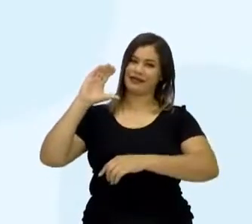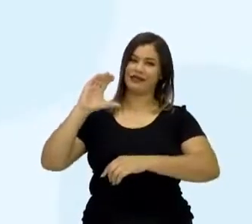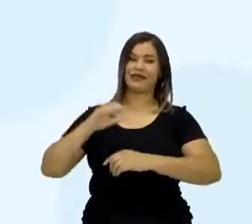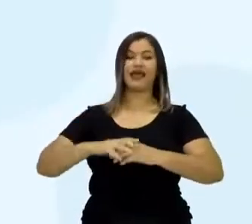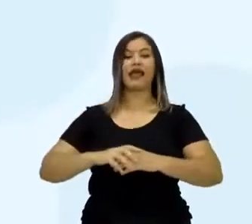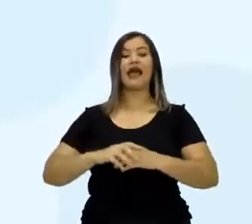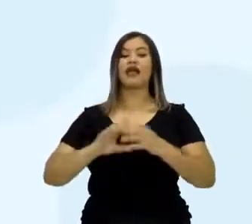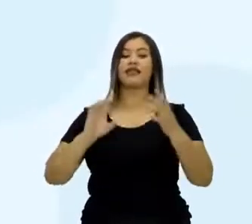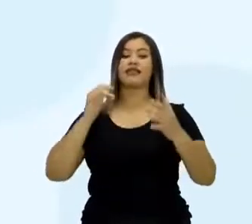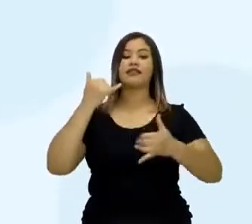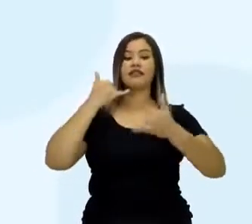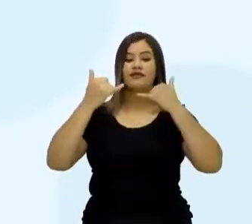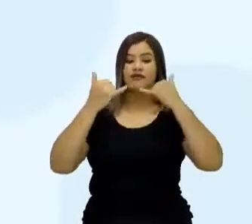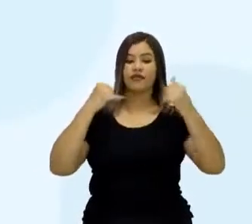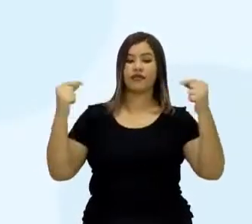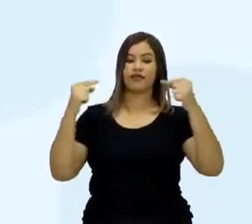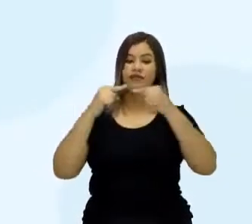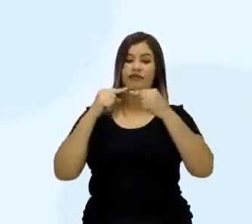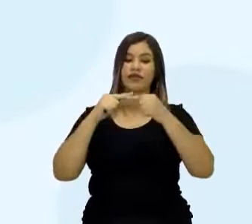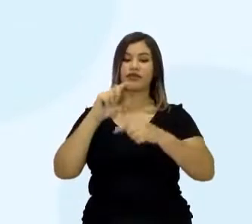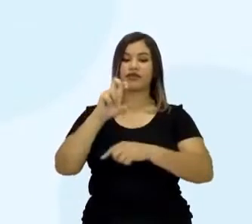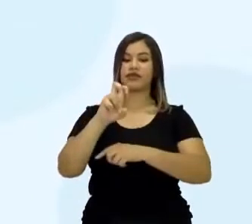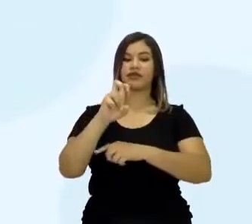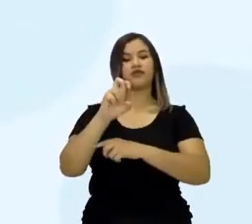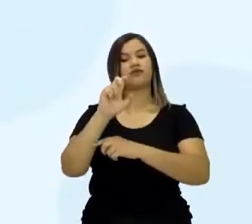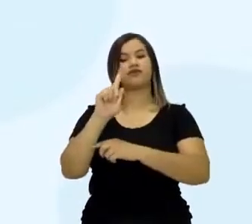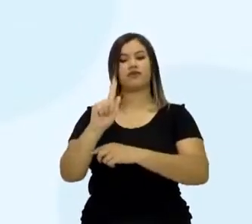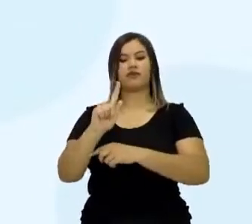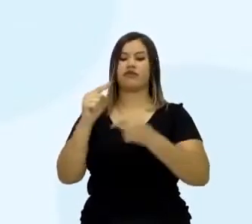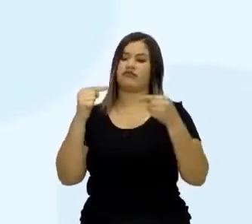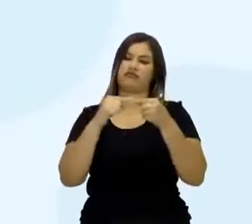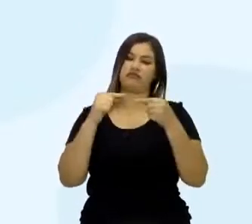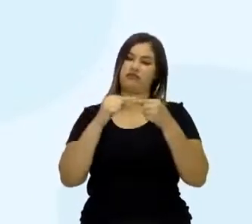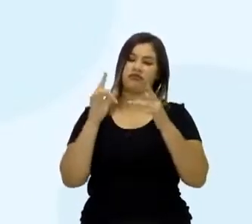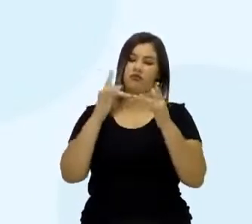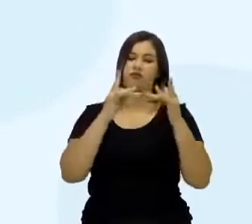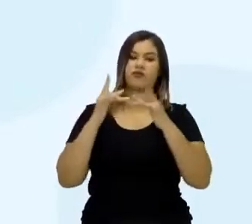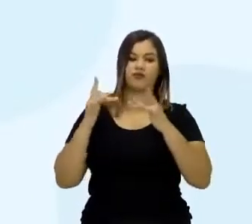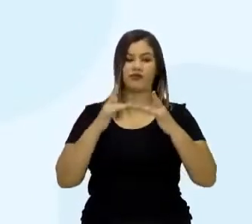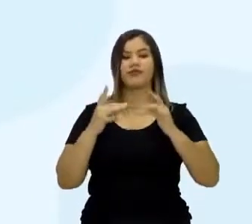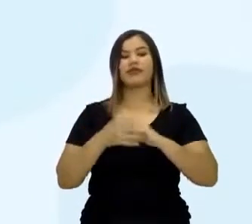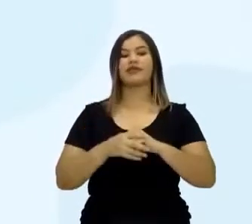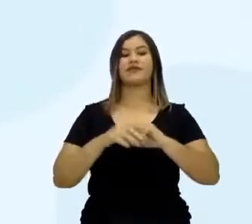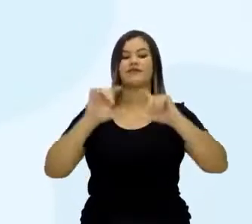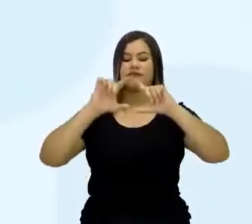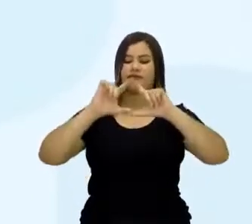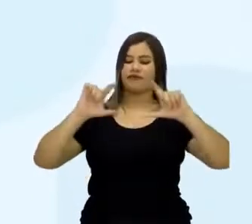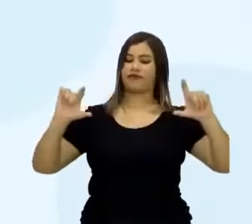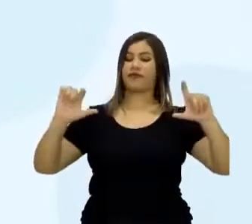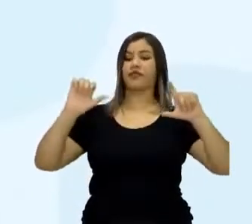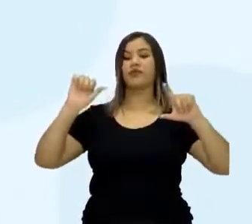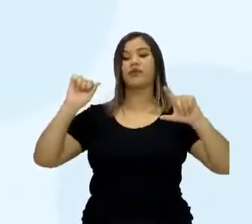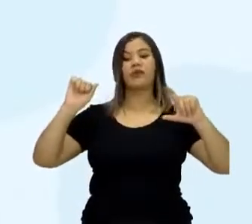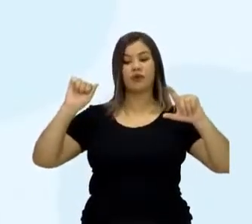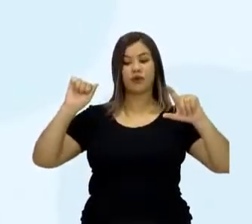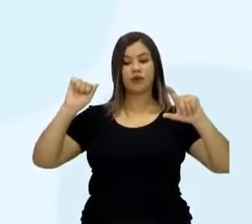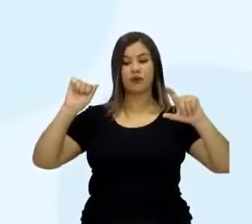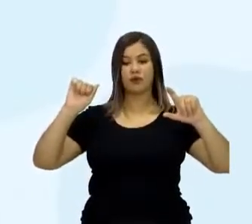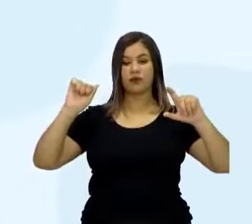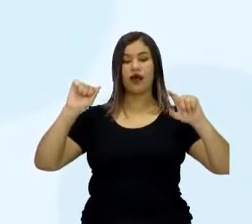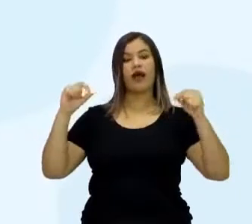objetos cotidianos. E aí vem, essa manchete, é o título, tá em destaque, né? Uma letra